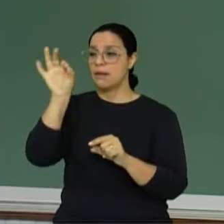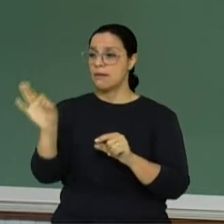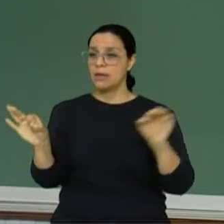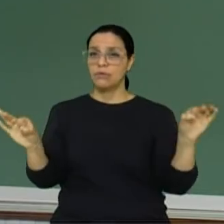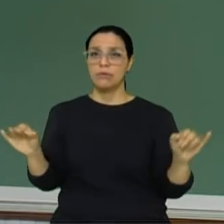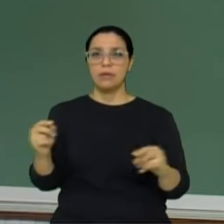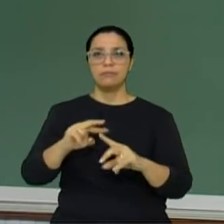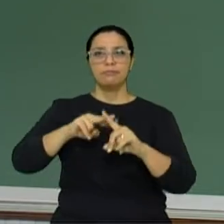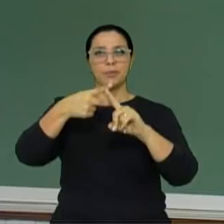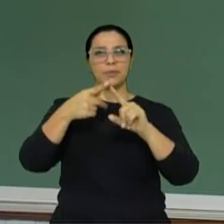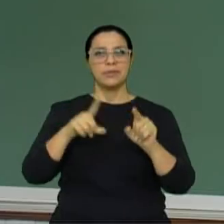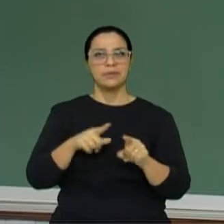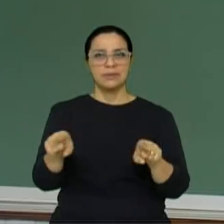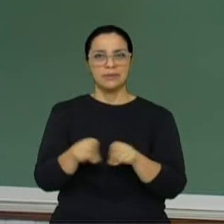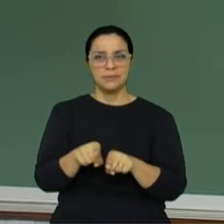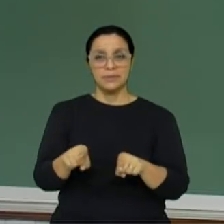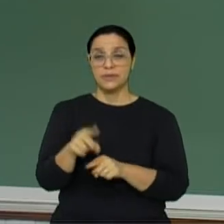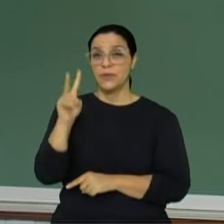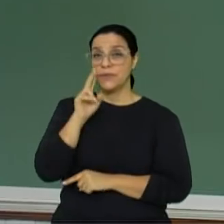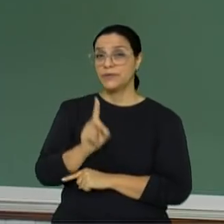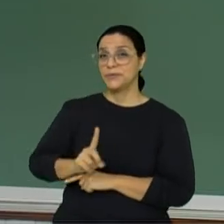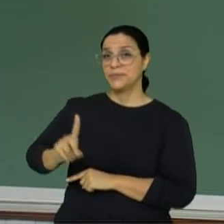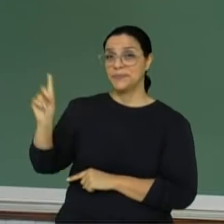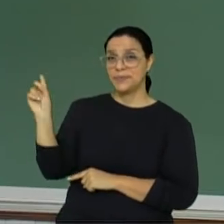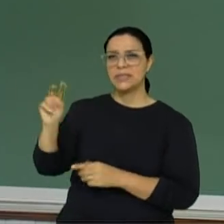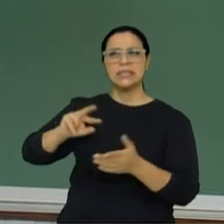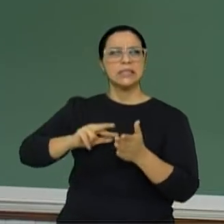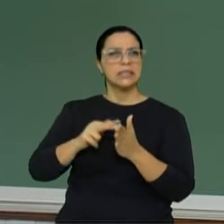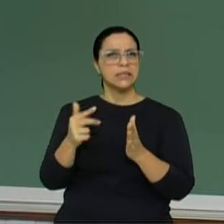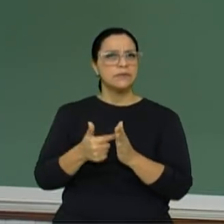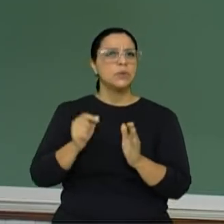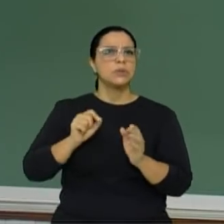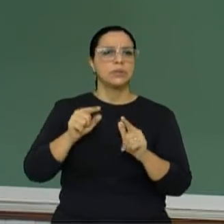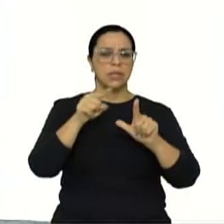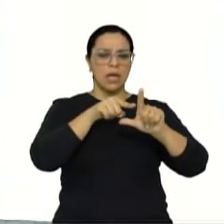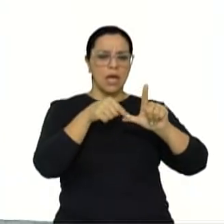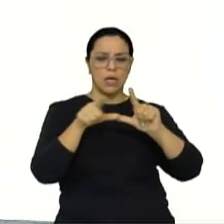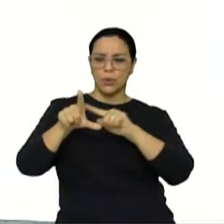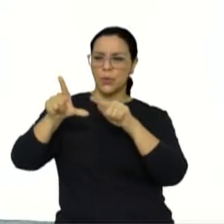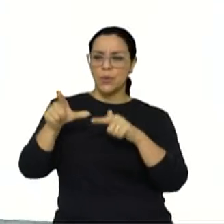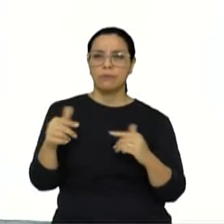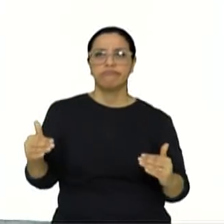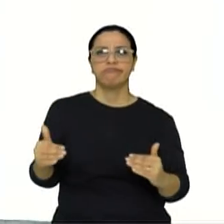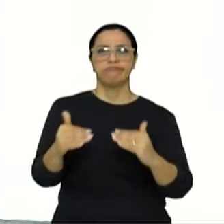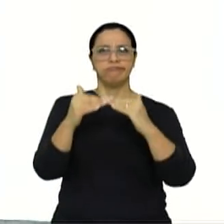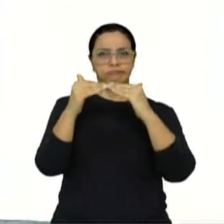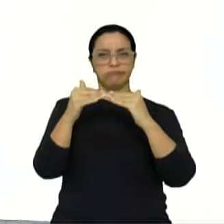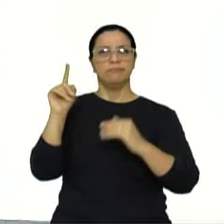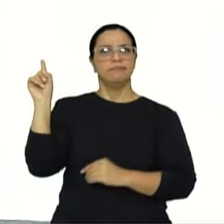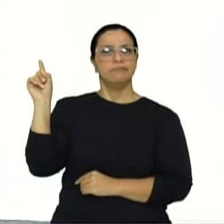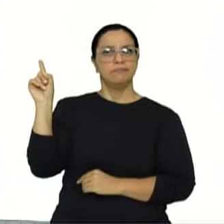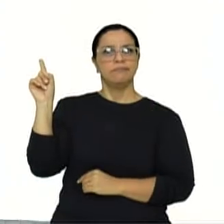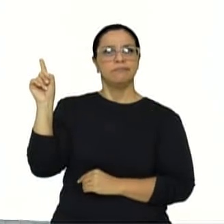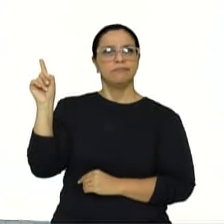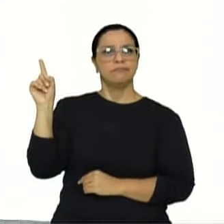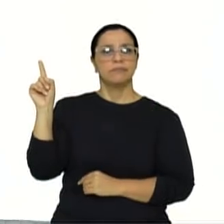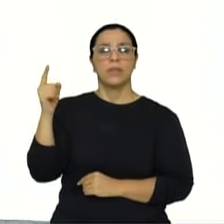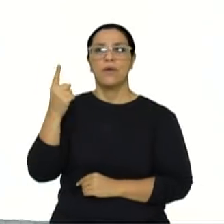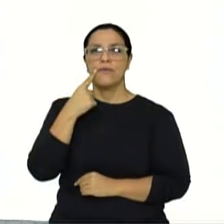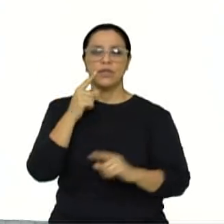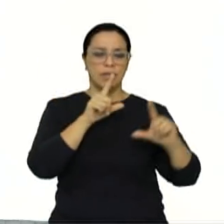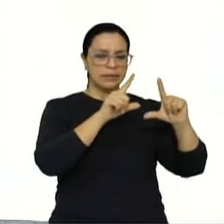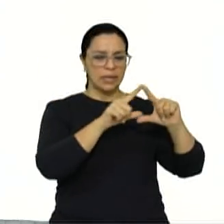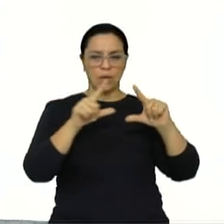são proporcionais. Veja. O que significa isso dos ângulos correspondentes são congruentes? Olha para esses